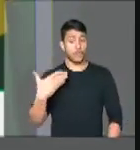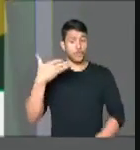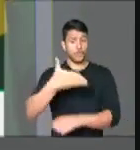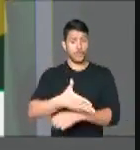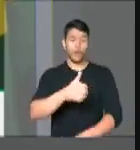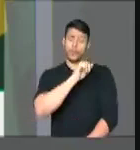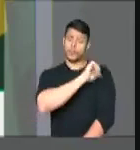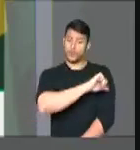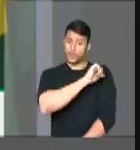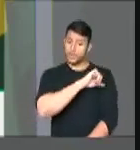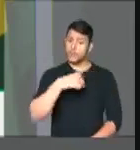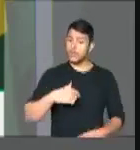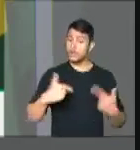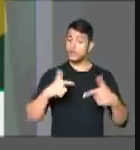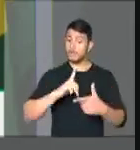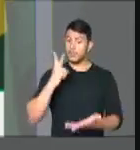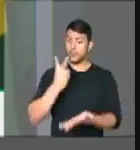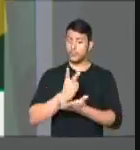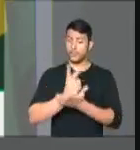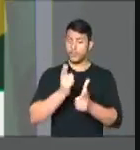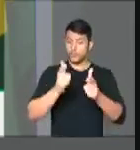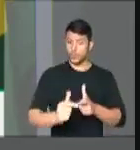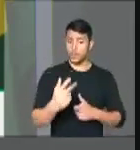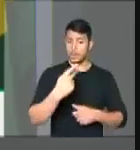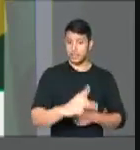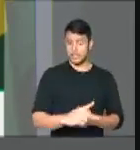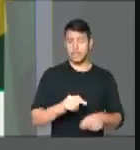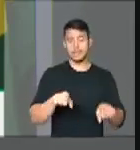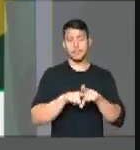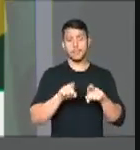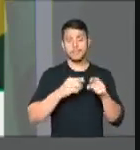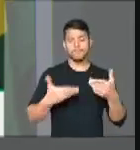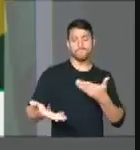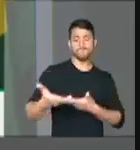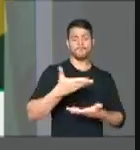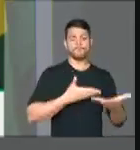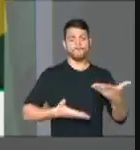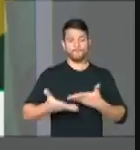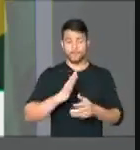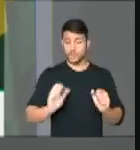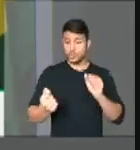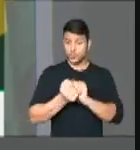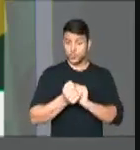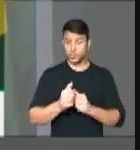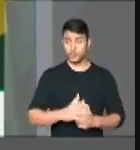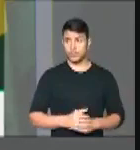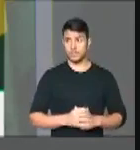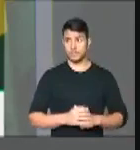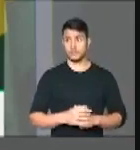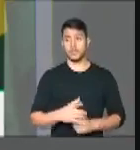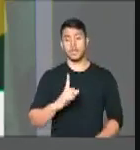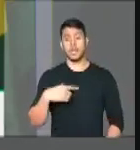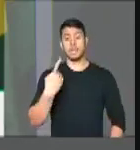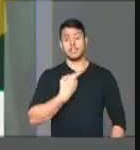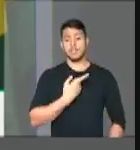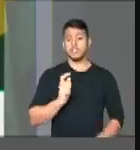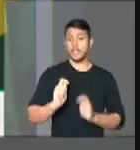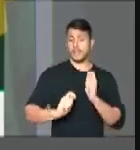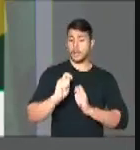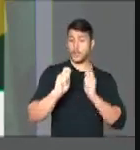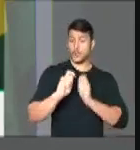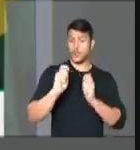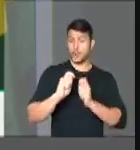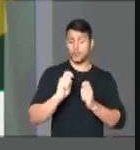para economizar e também para ter mais sinergia com o trabalho legislativo estadual. A gente economiza verba, eu tenho uma